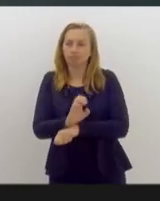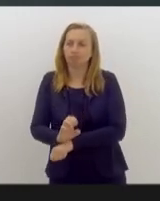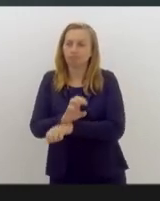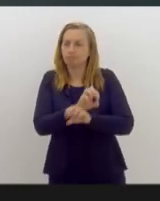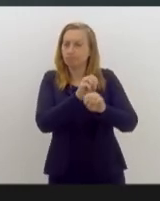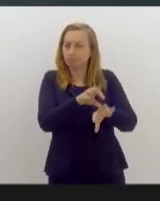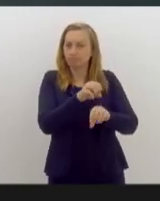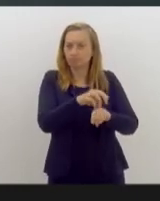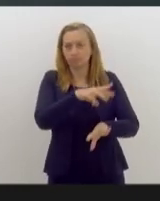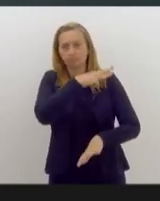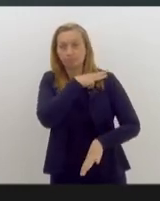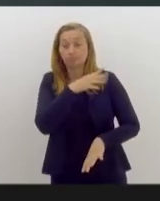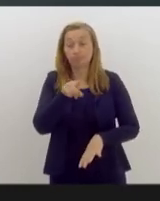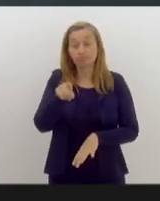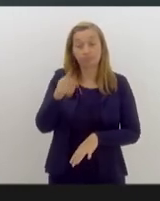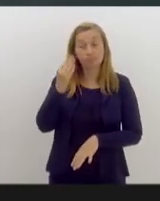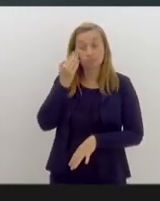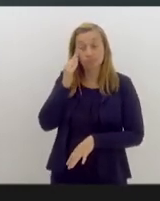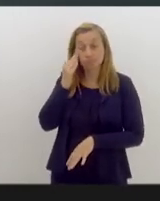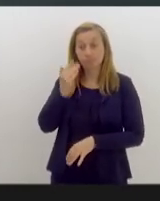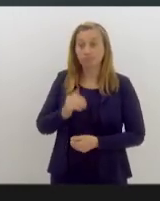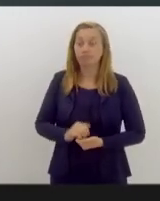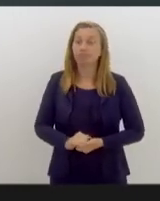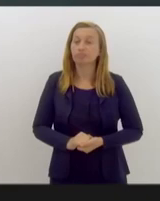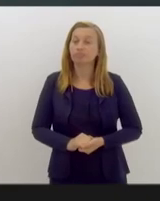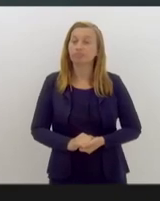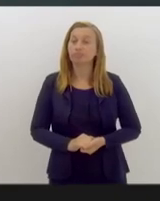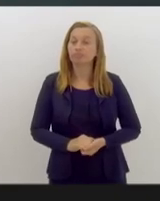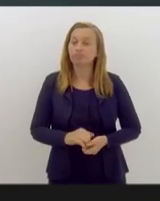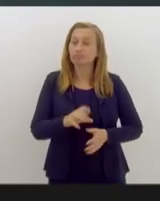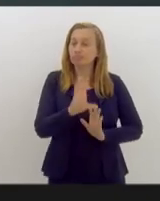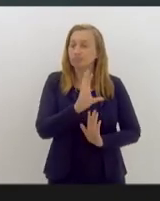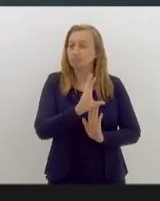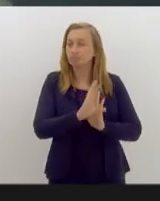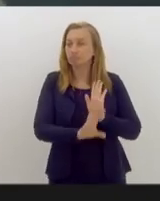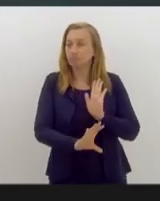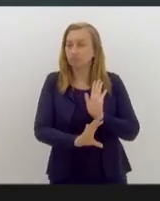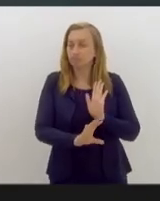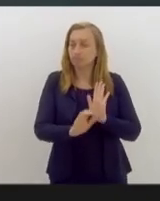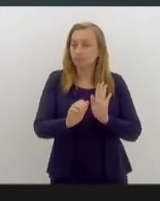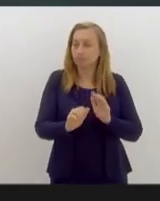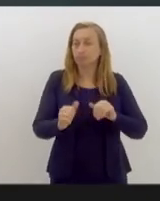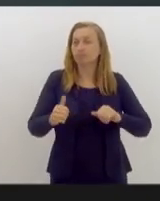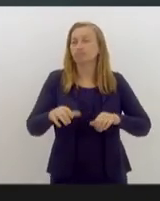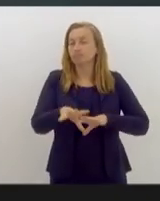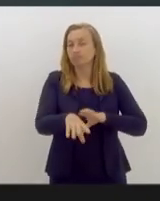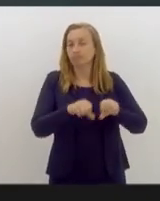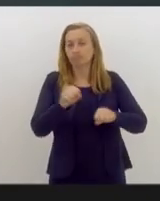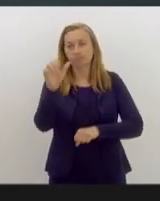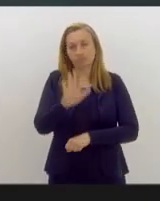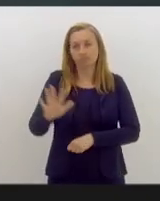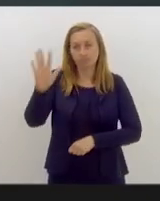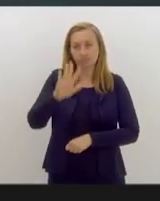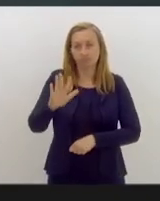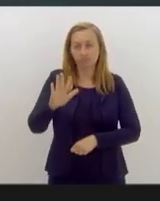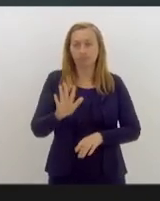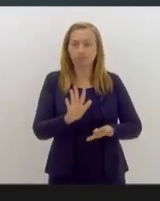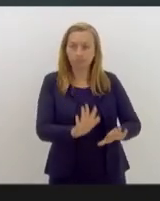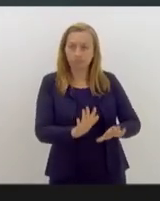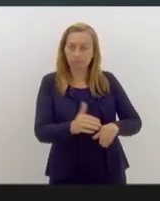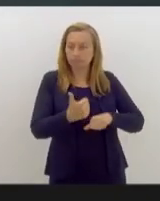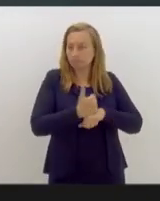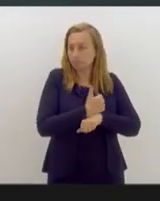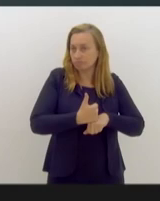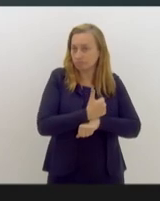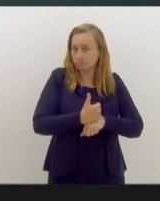ali ele vai ter a parte do currículo de formação geral. A parte de educação profissional, ele